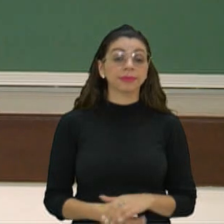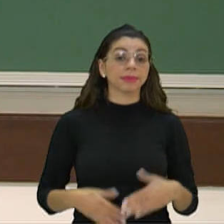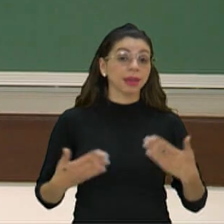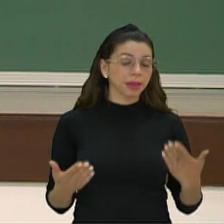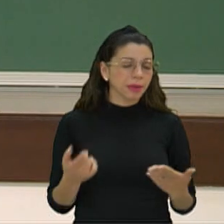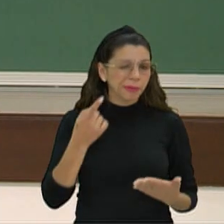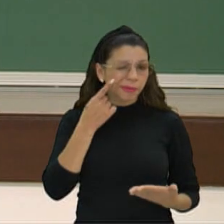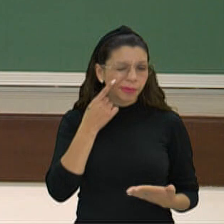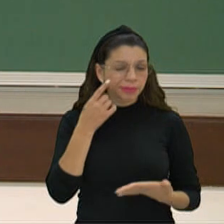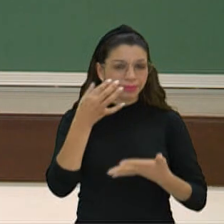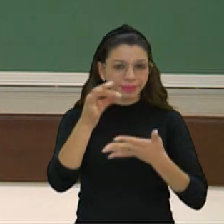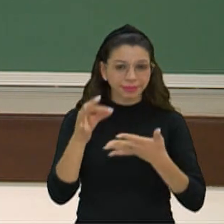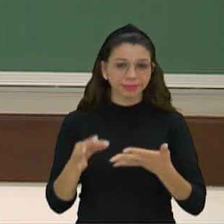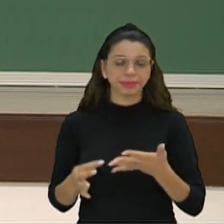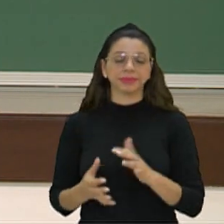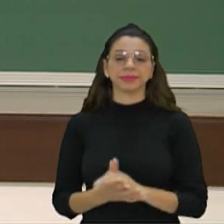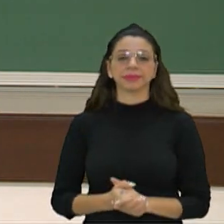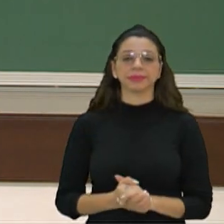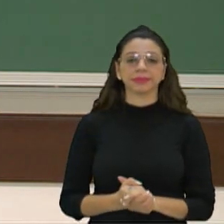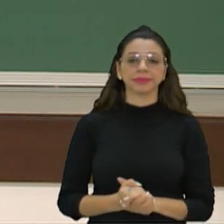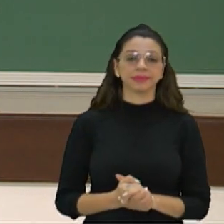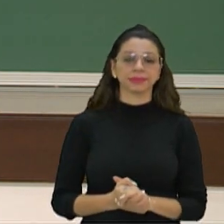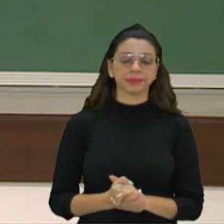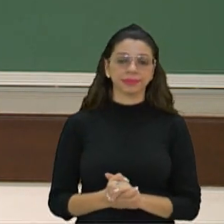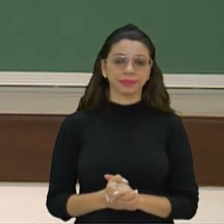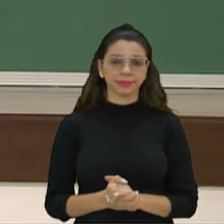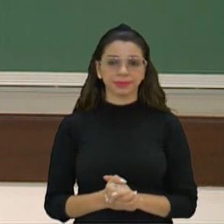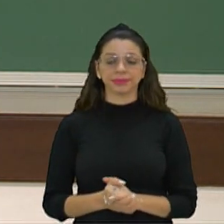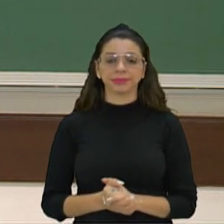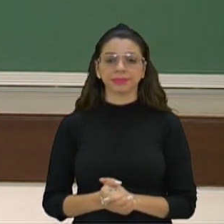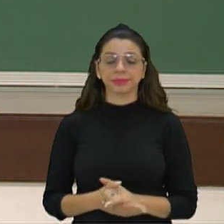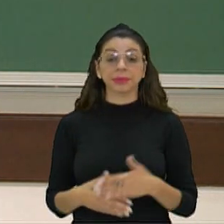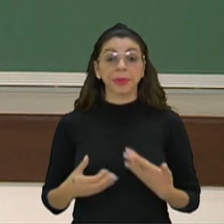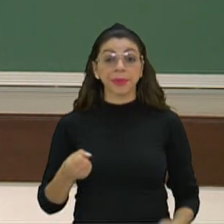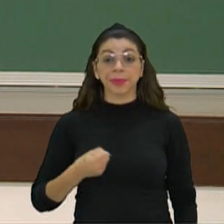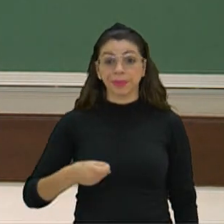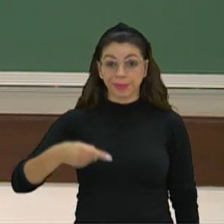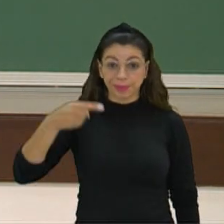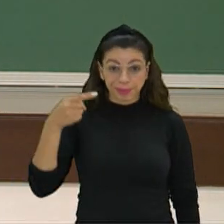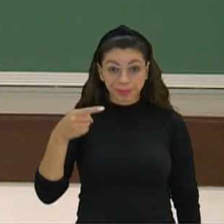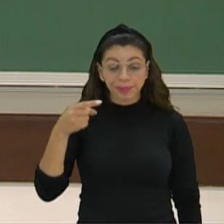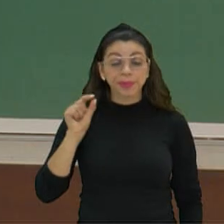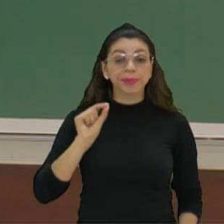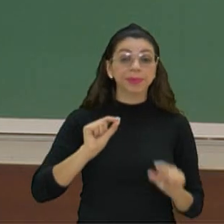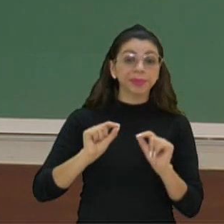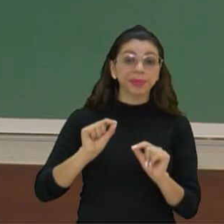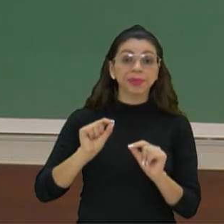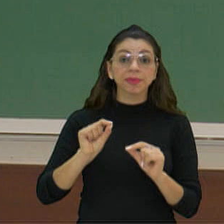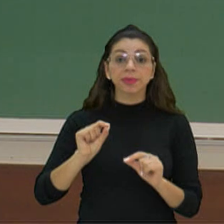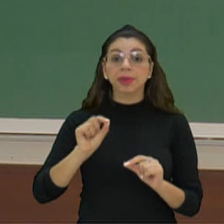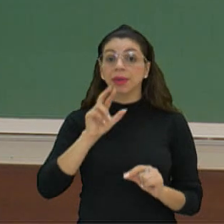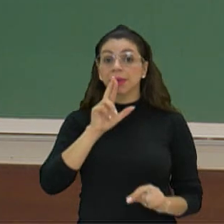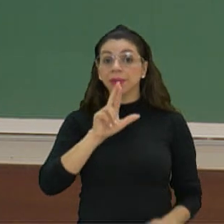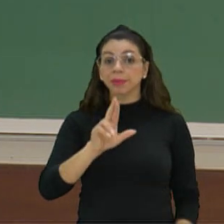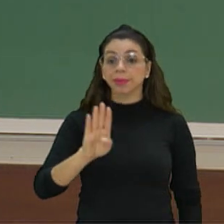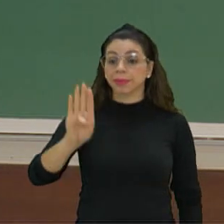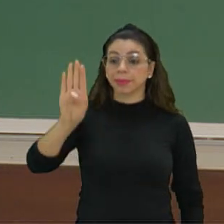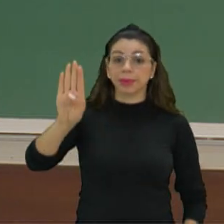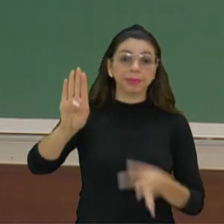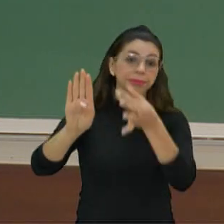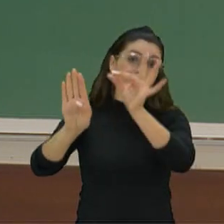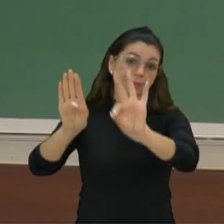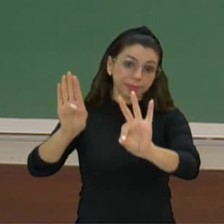Então, bora corrigir nosso quiz? Vejam comigo aqui, olha, pessoal. Na número 1, se você marcou a letra B, então você